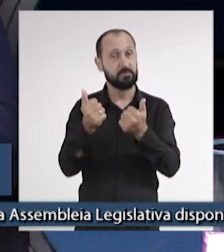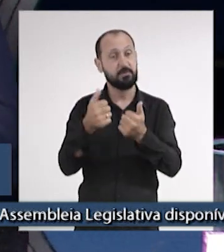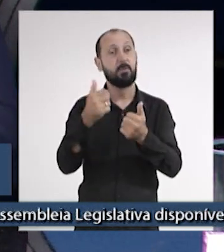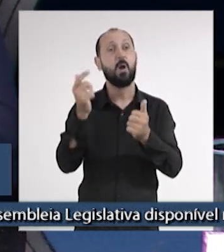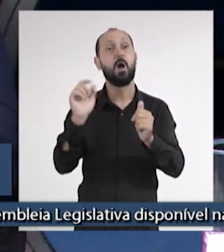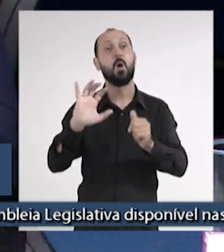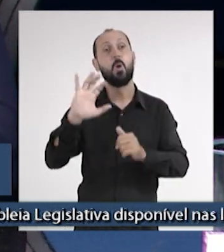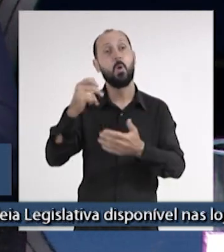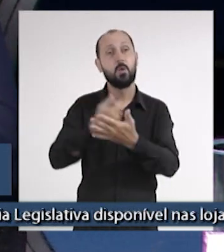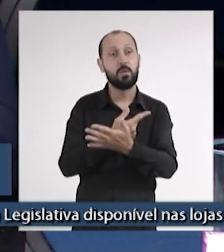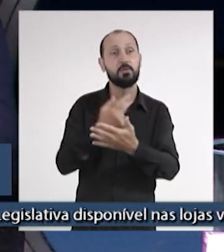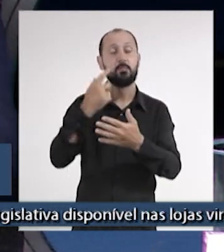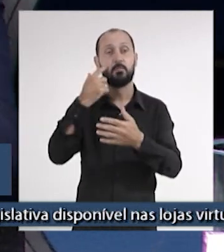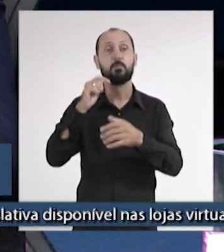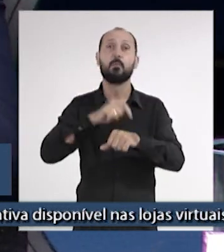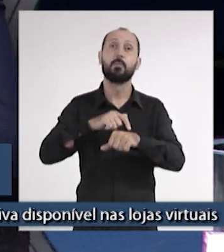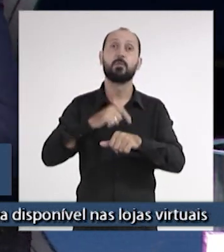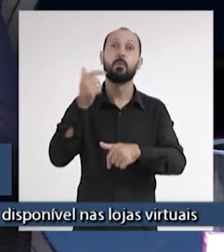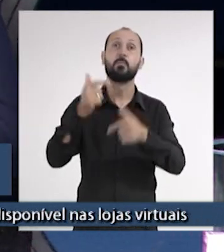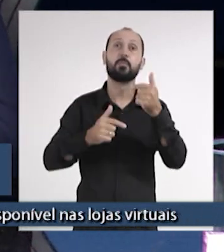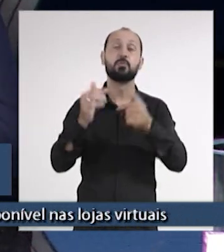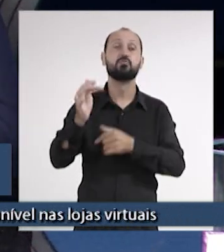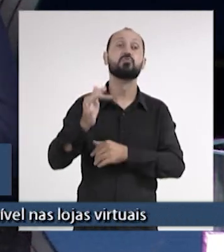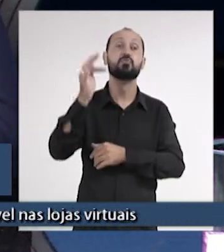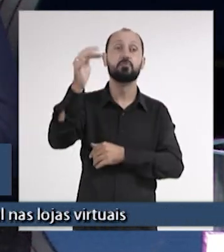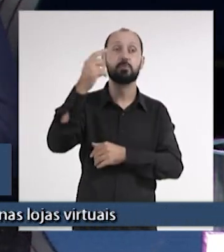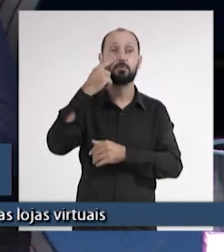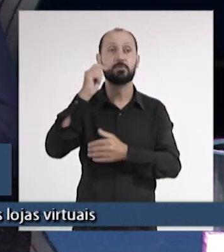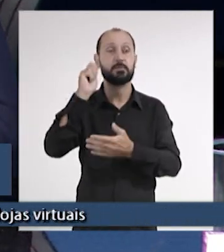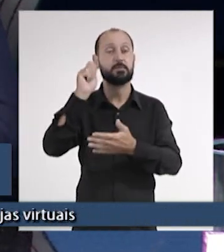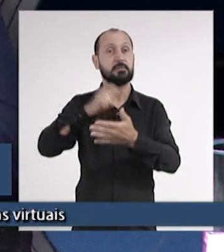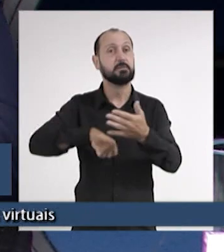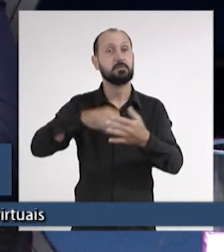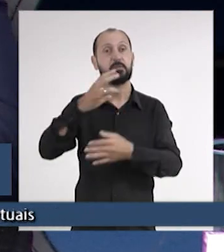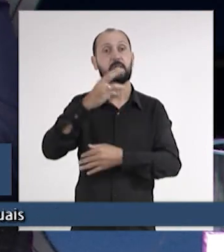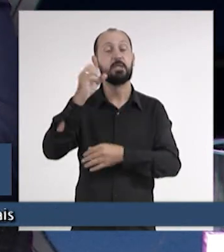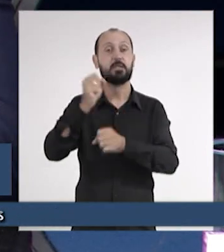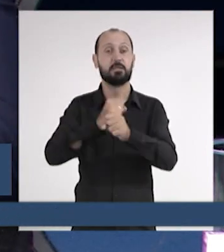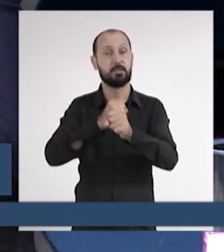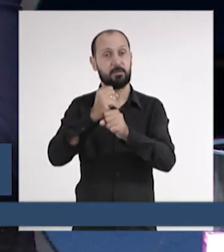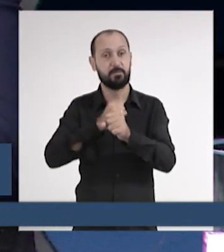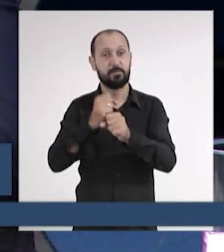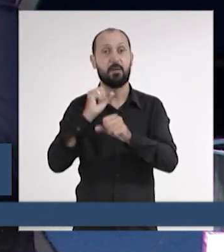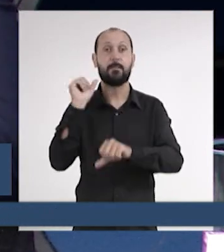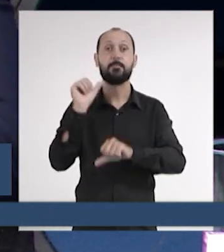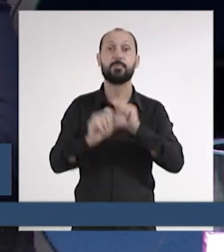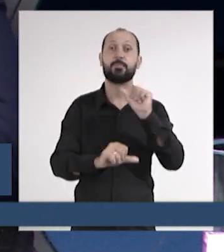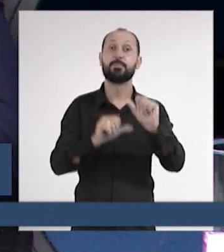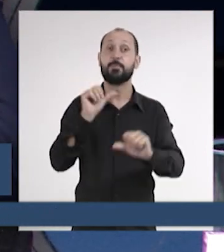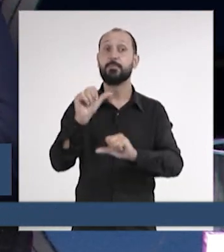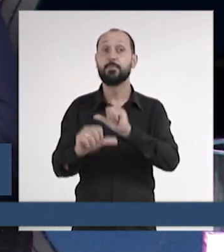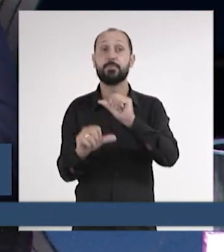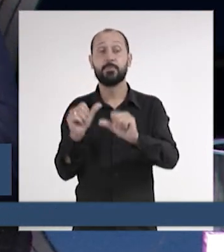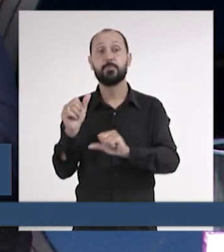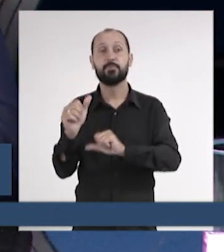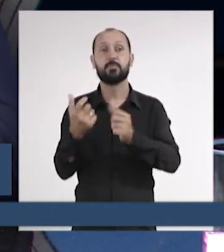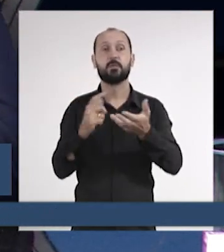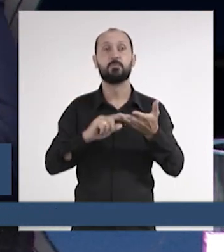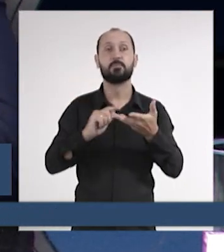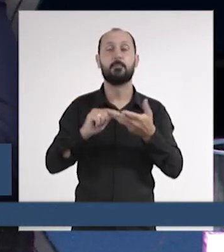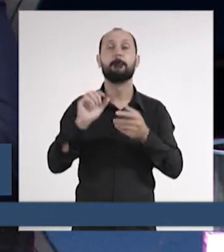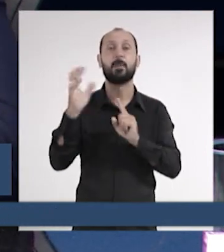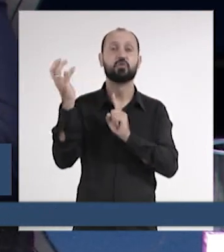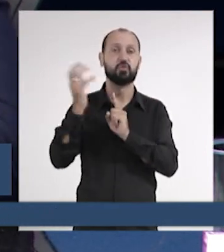por uma decisão política no futuro, em um contrato de 30 anos, revestido por mutabilidade contratual. Muitas coisas